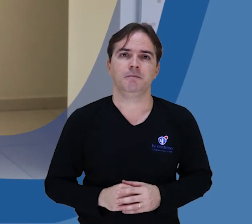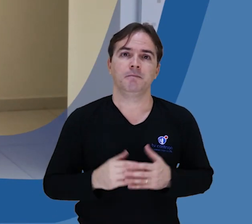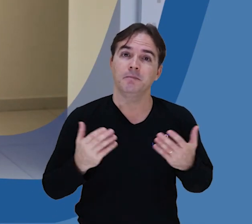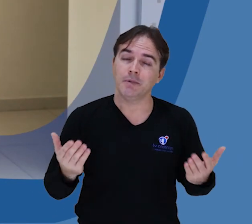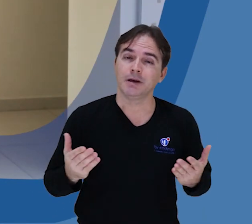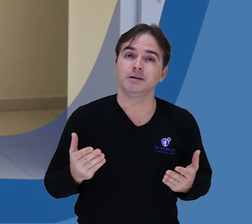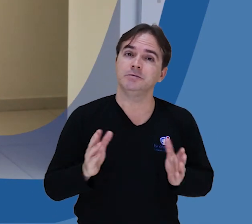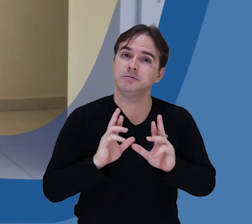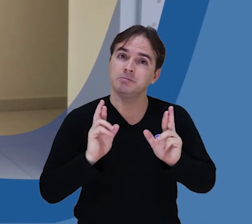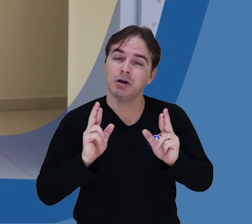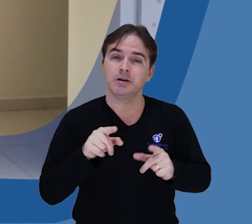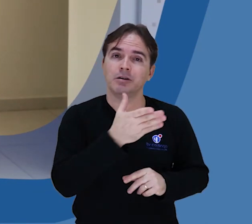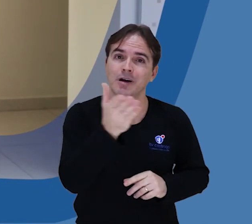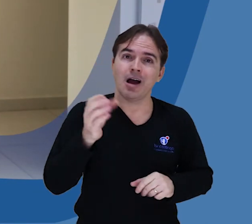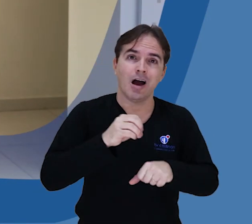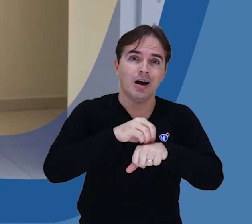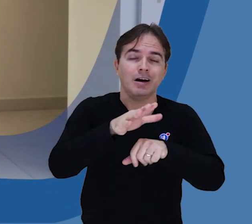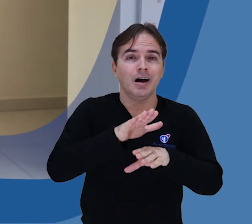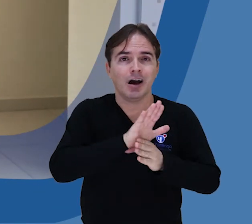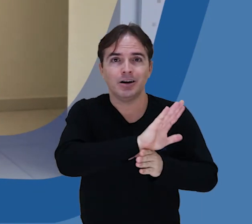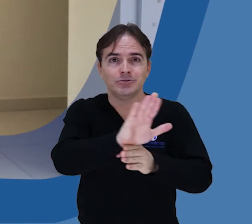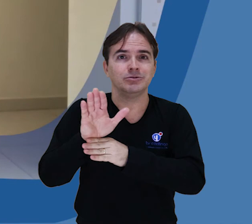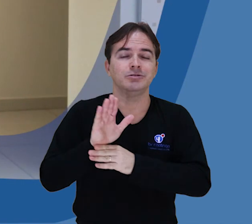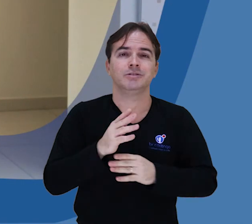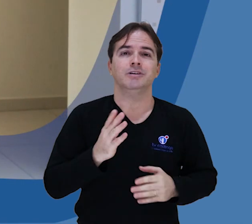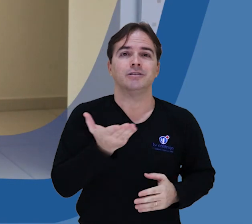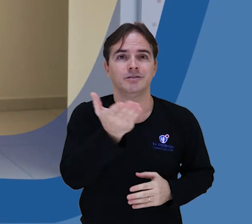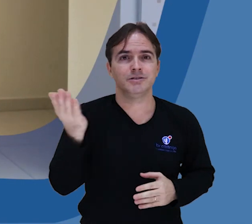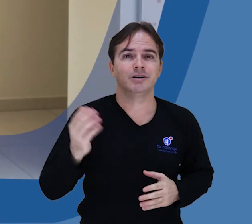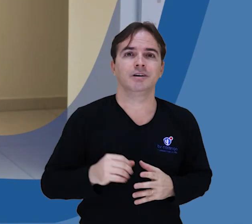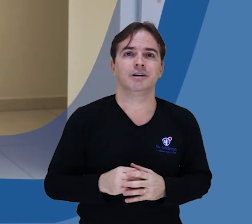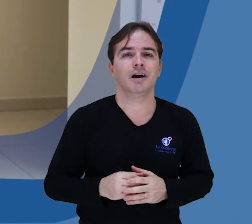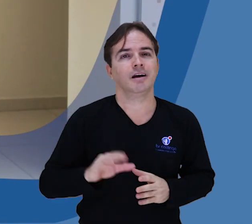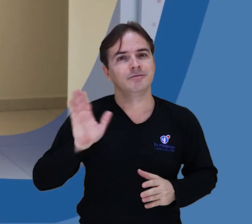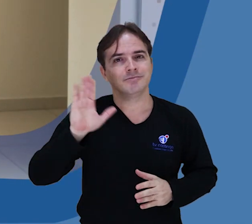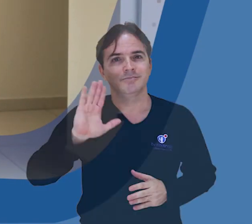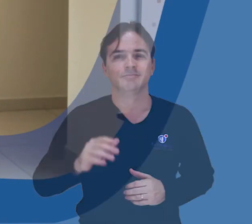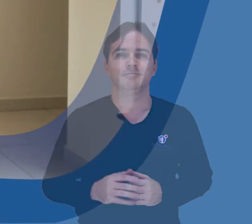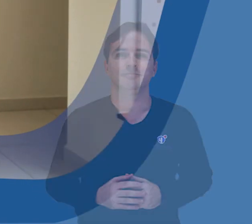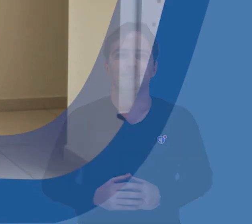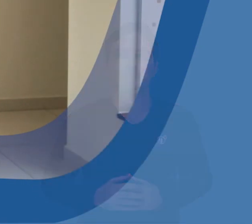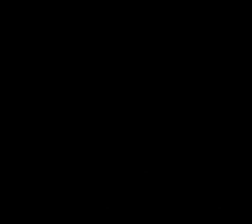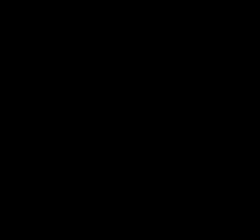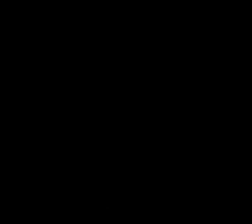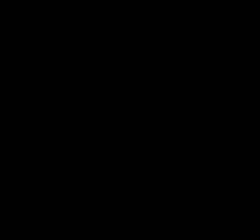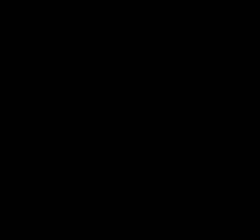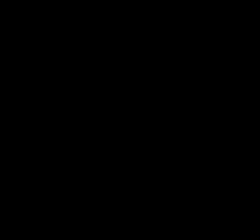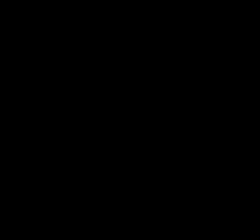Bom, espero ter contribuído com essas informações e até a próxima.